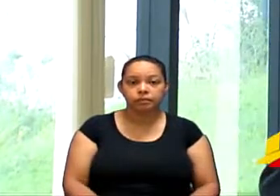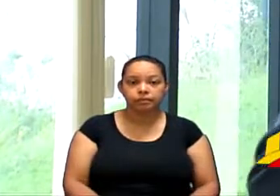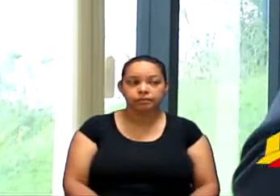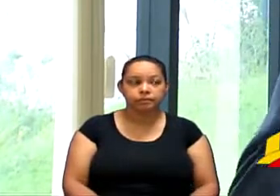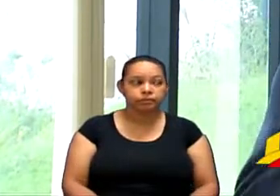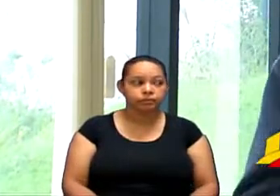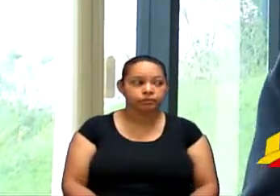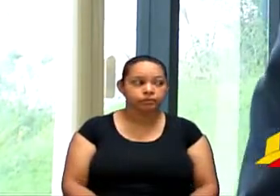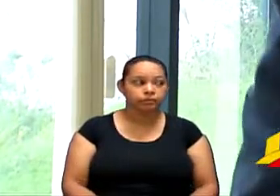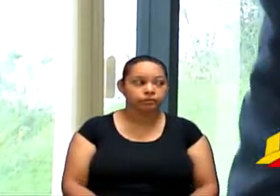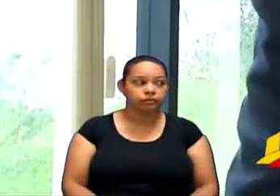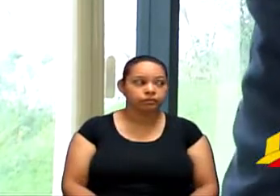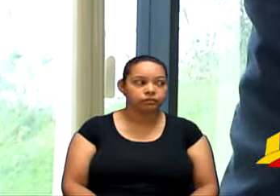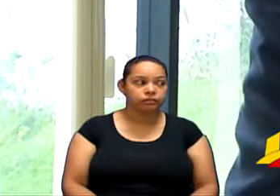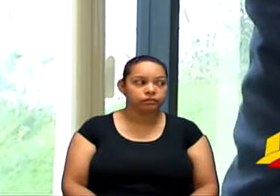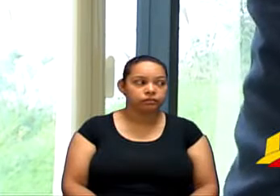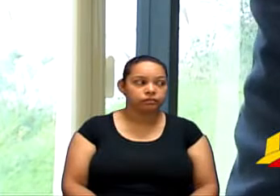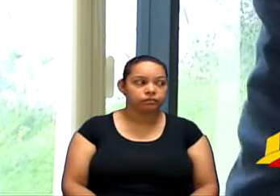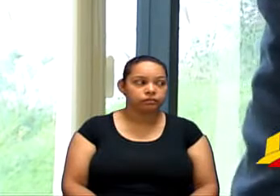tá joia